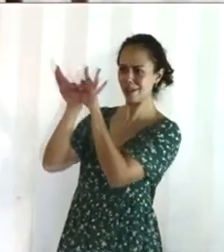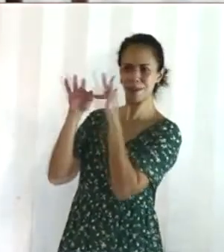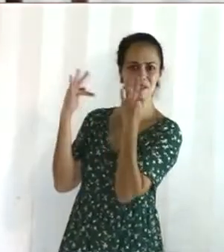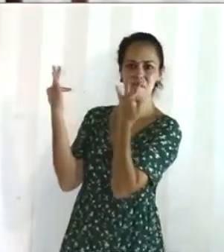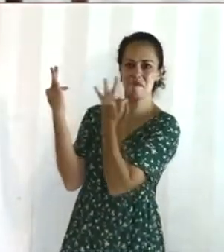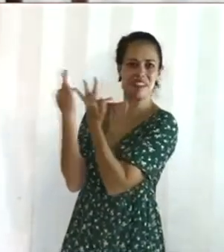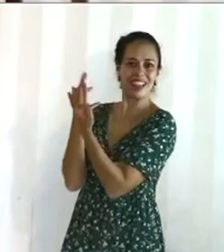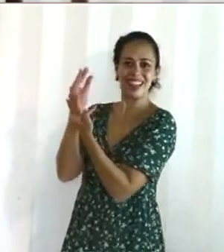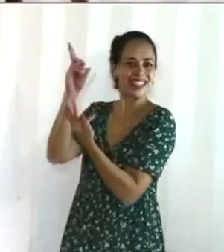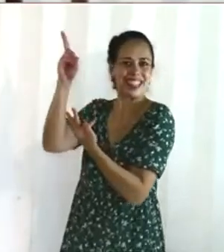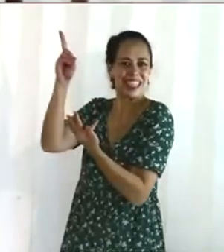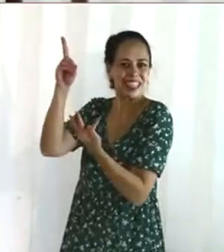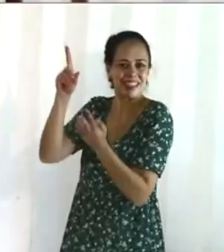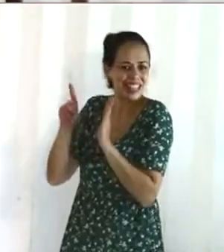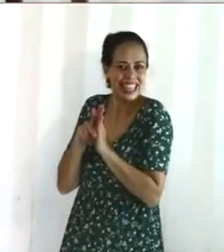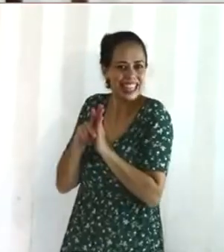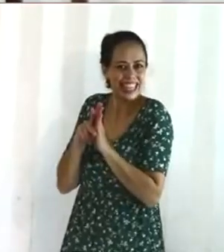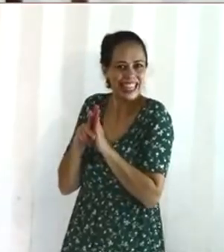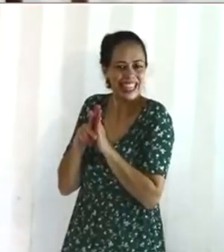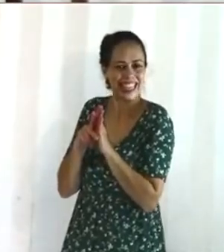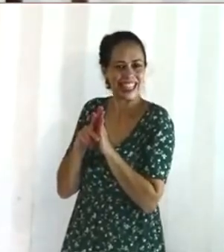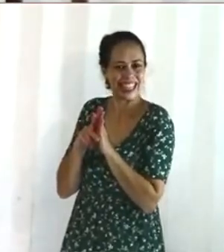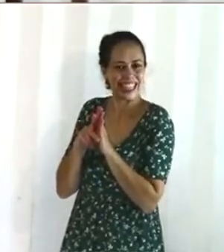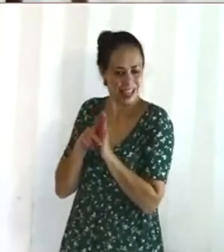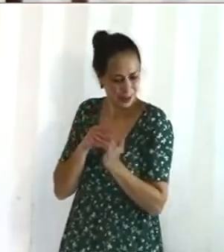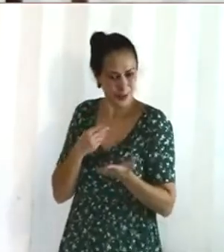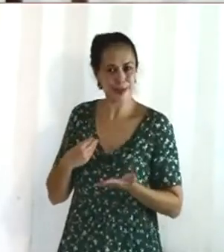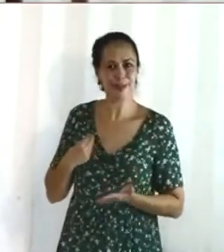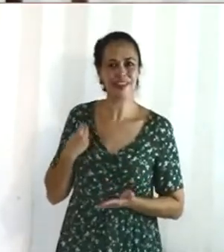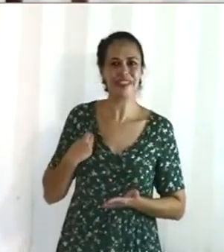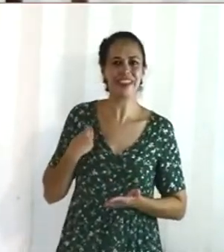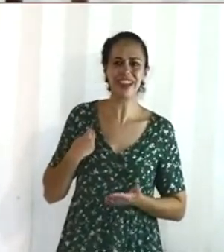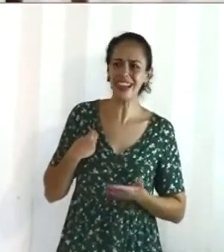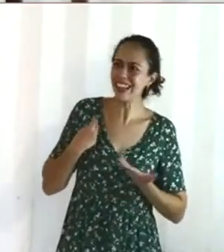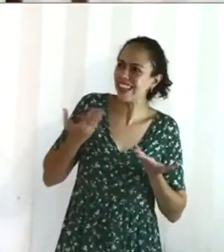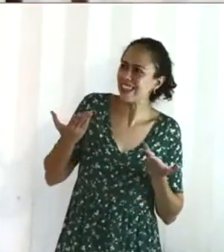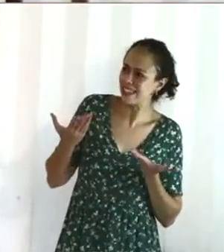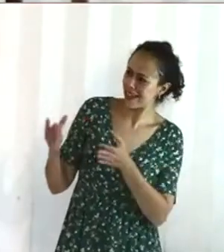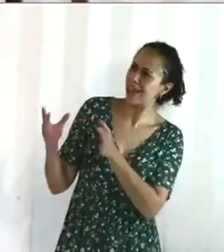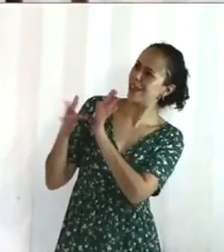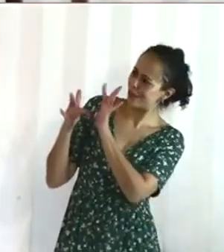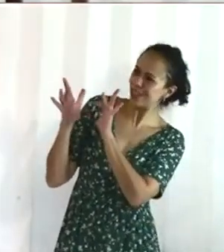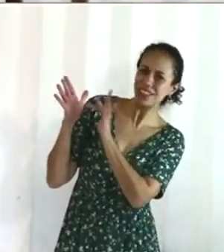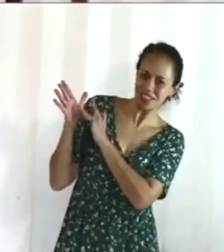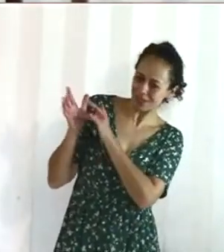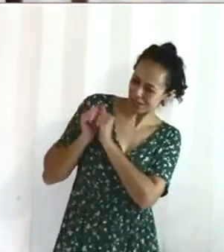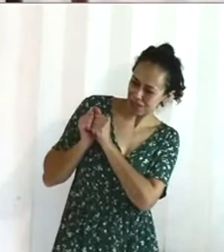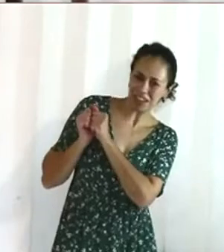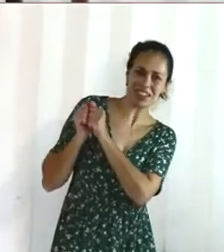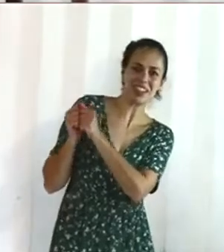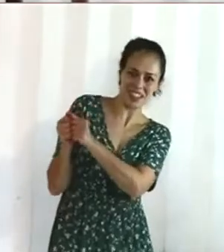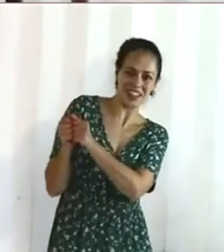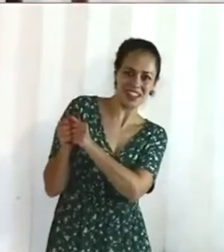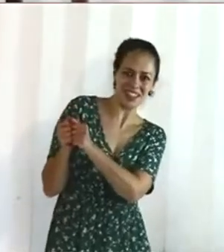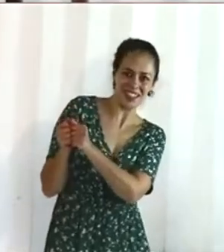Deus. Nós somos herdeiros e co-herdeiros com Cristo. Agora nós podemos caminhar com uma certeza plena de que